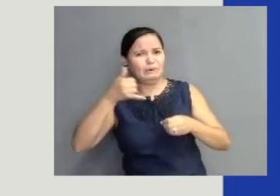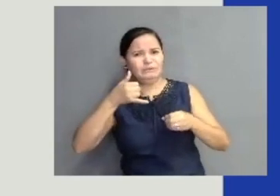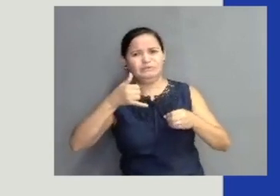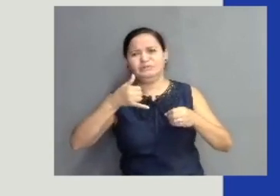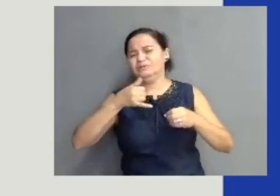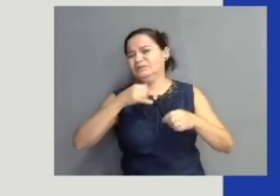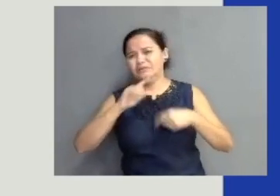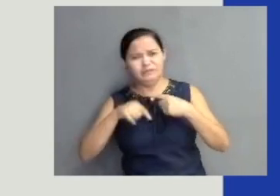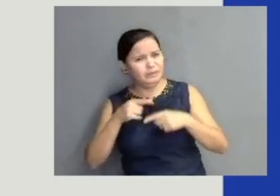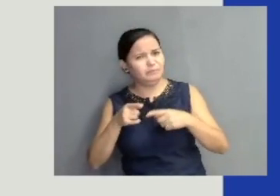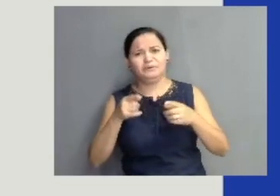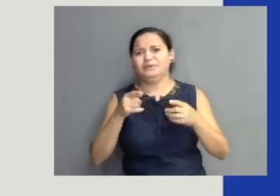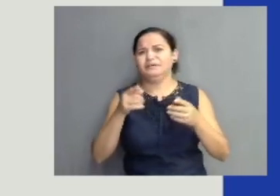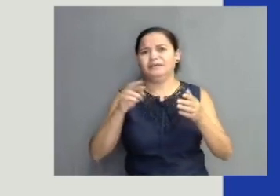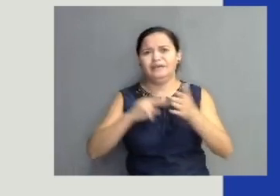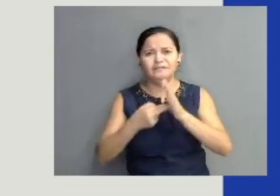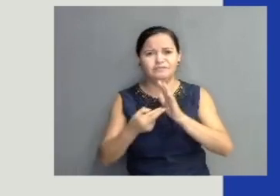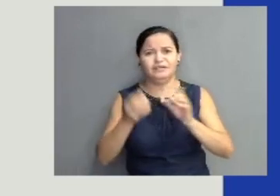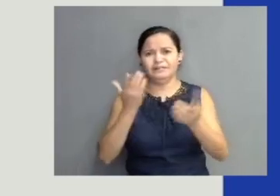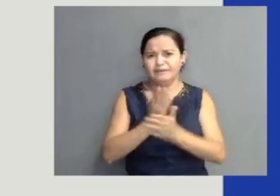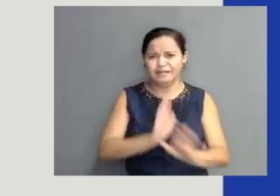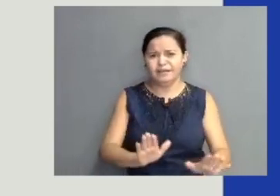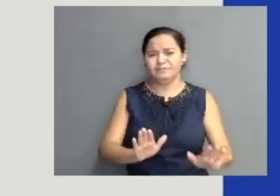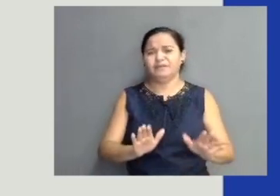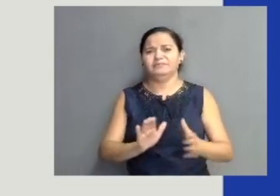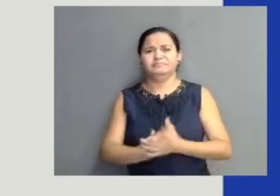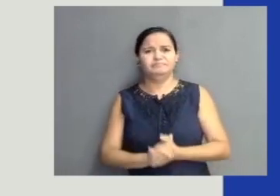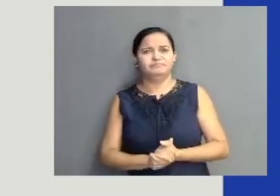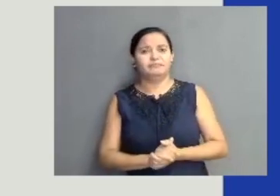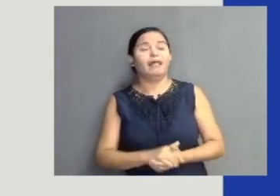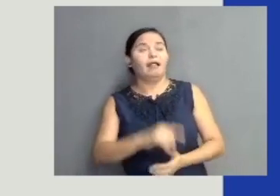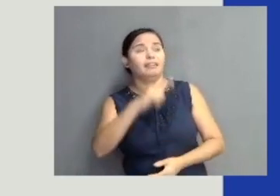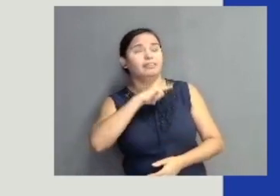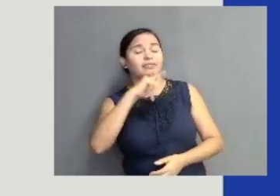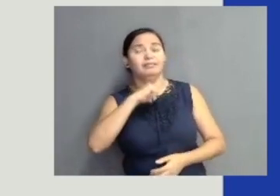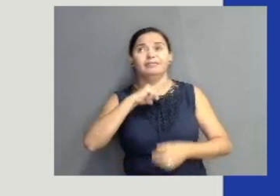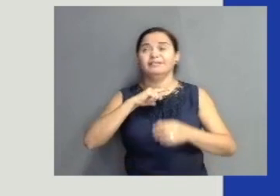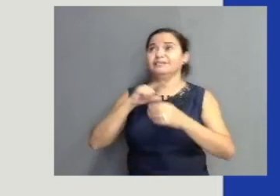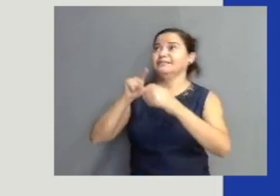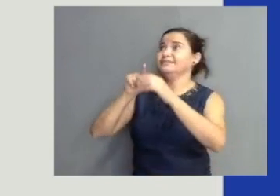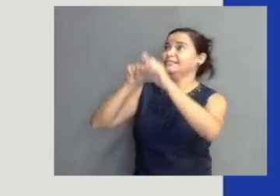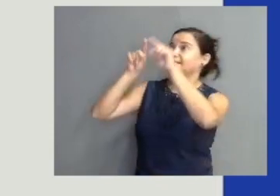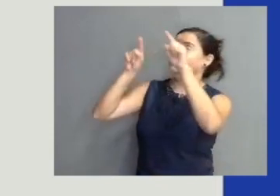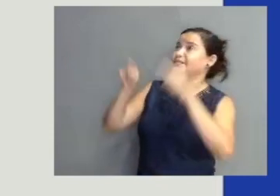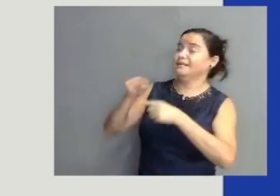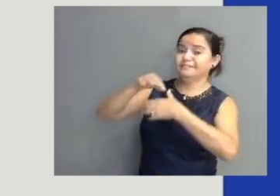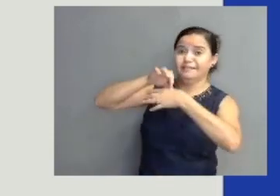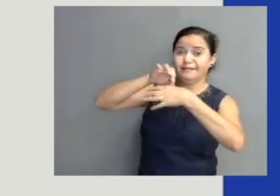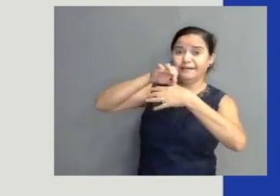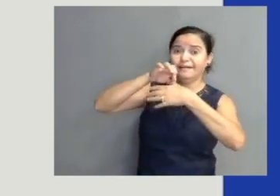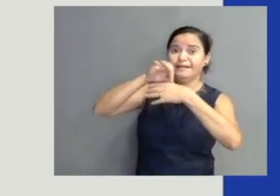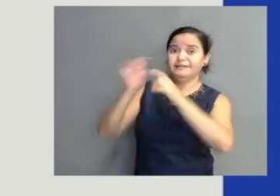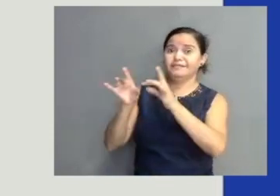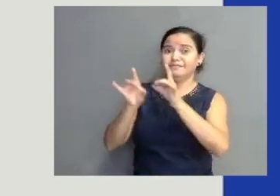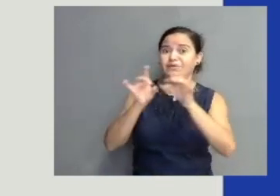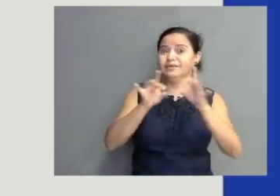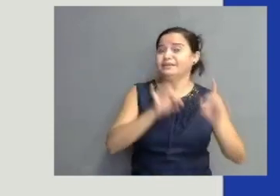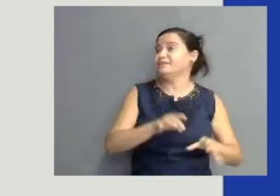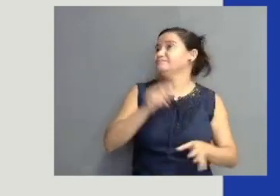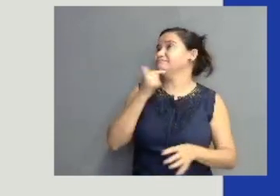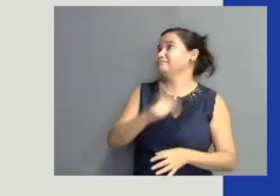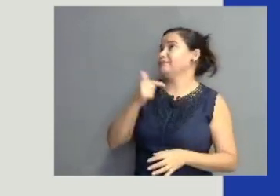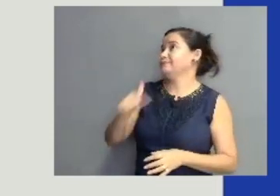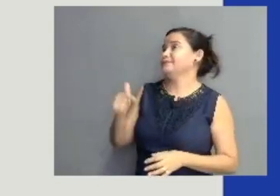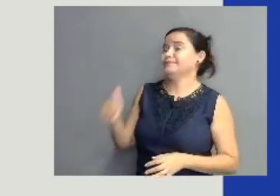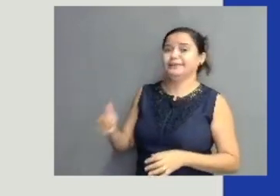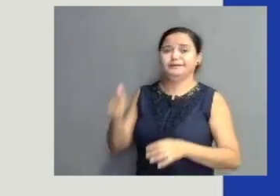nada depois que a feira termina. No açougue da cidade, das 5h30 em diante, não tem um pé de machante,